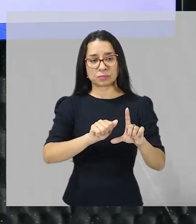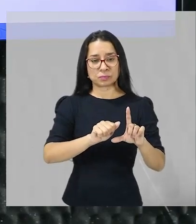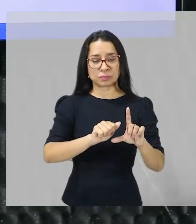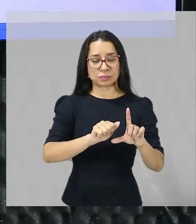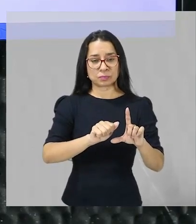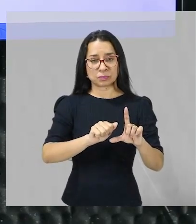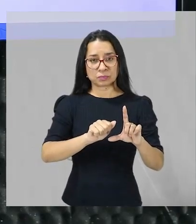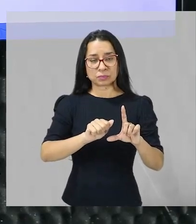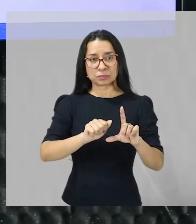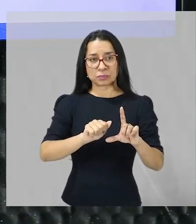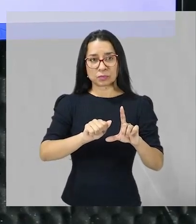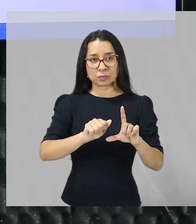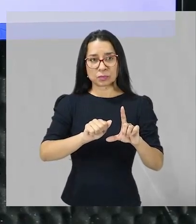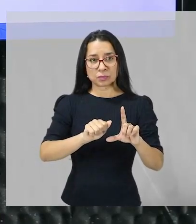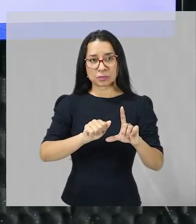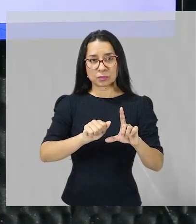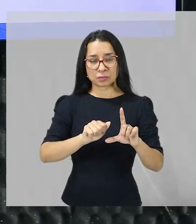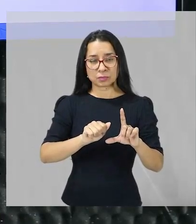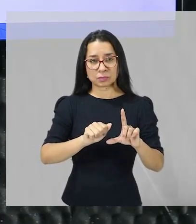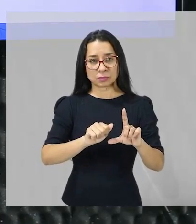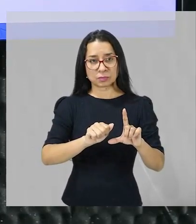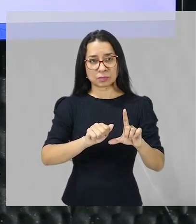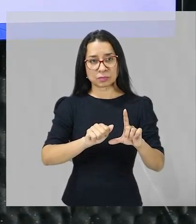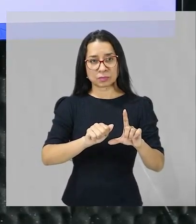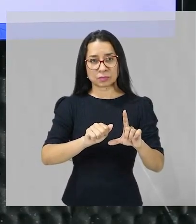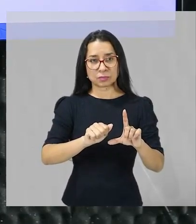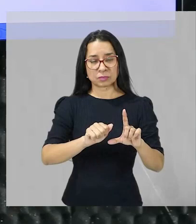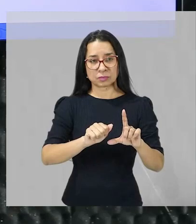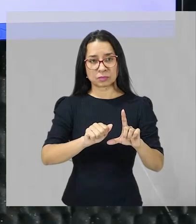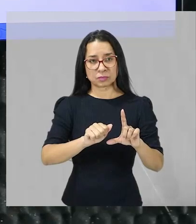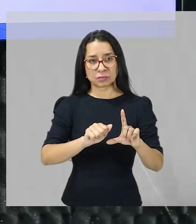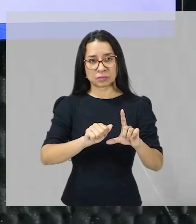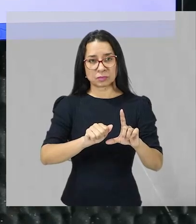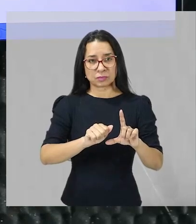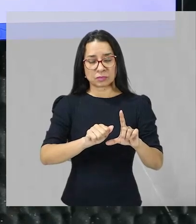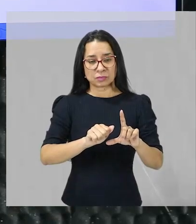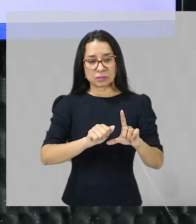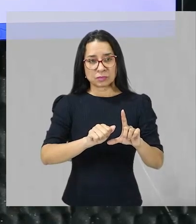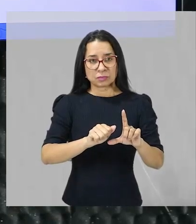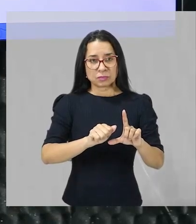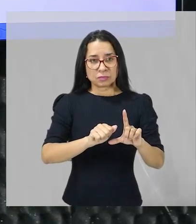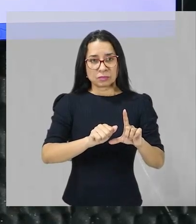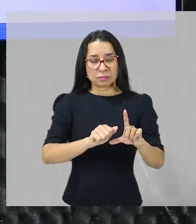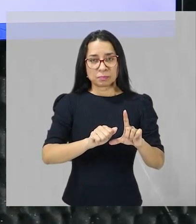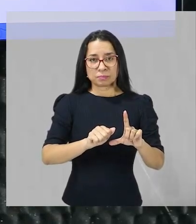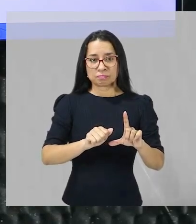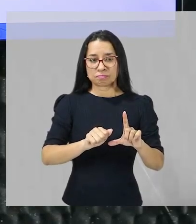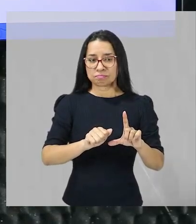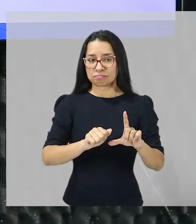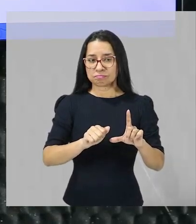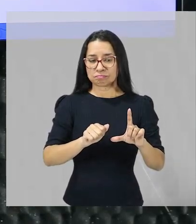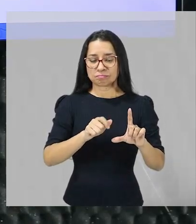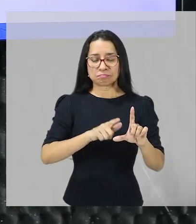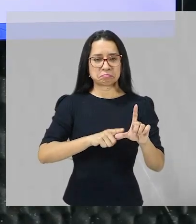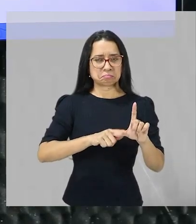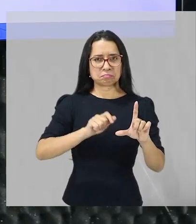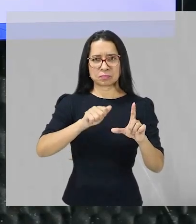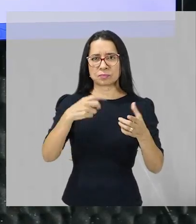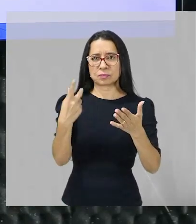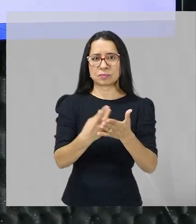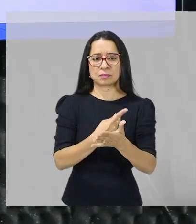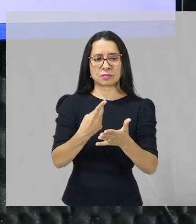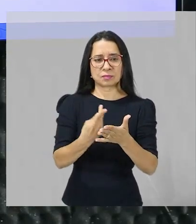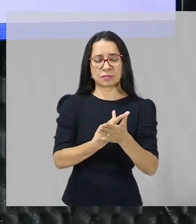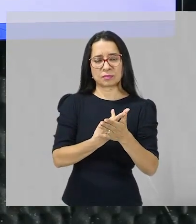elas apresentaram os genótipos e os fenótipos idênticos? Não. O genótipo era o